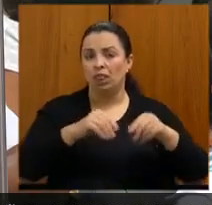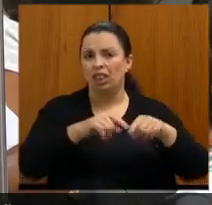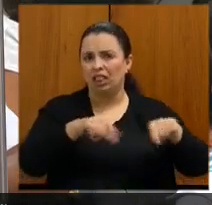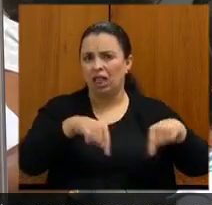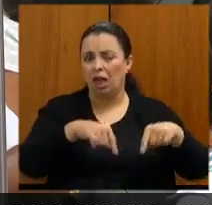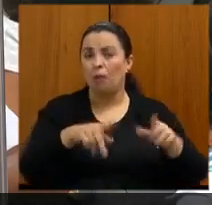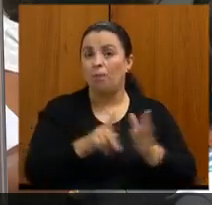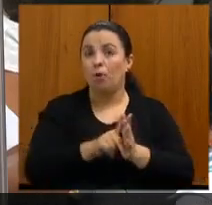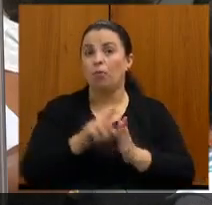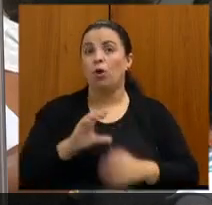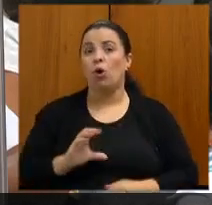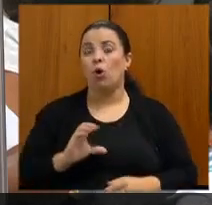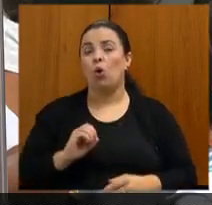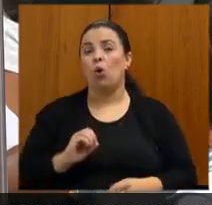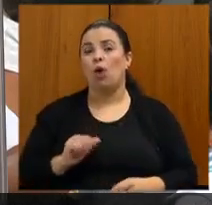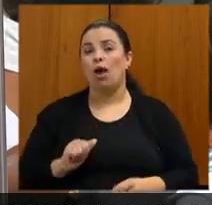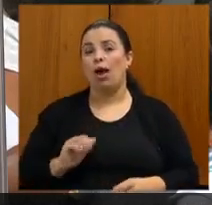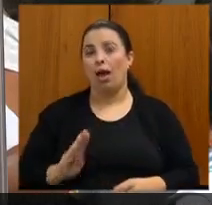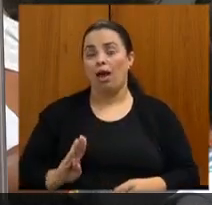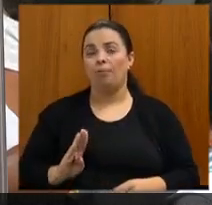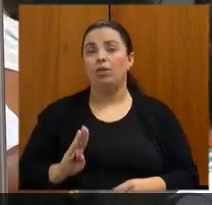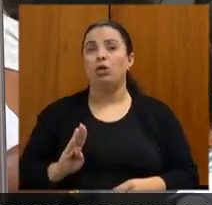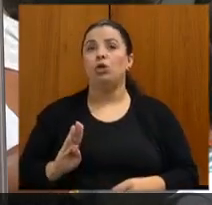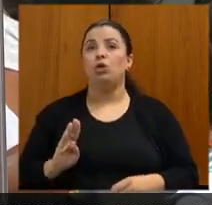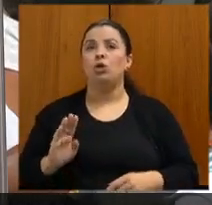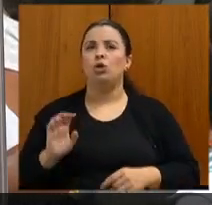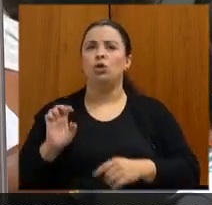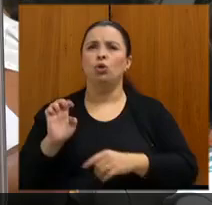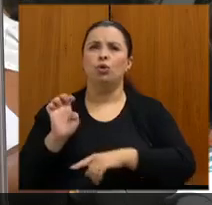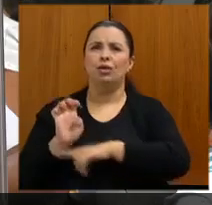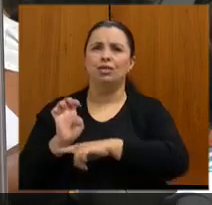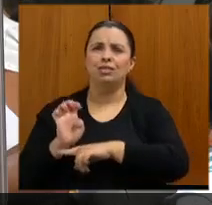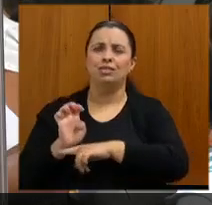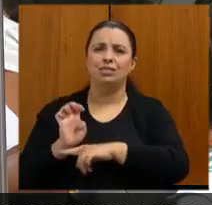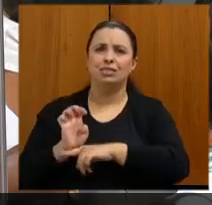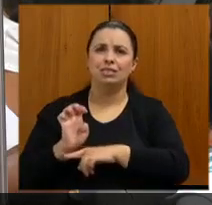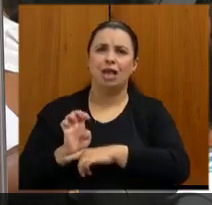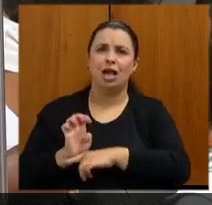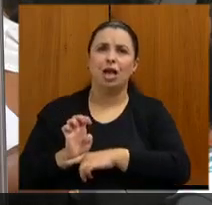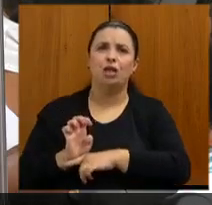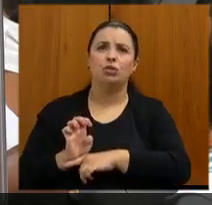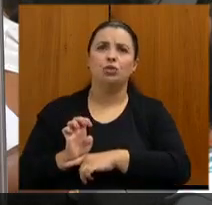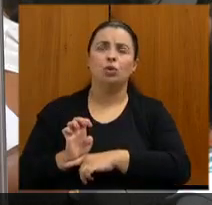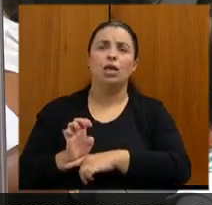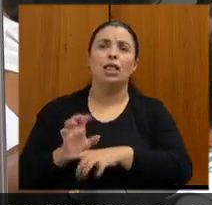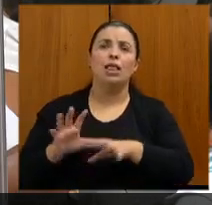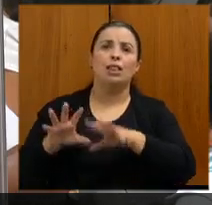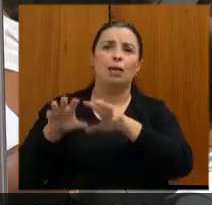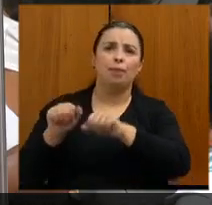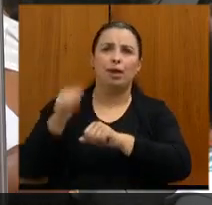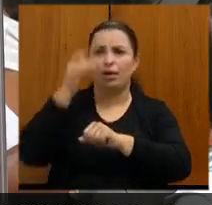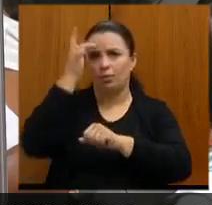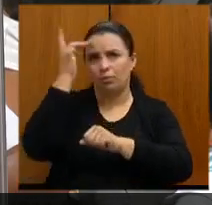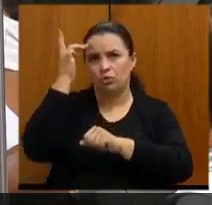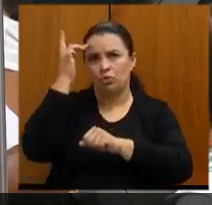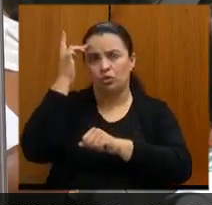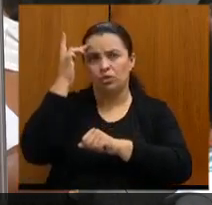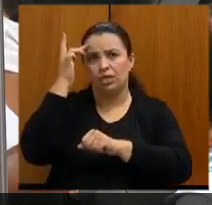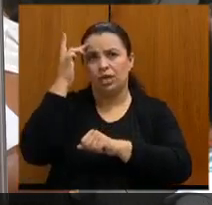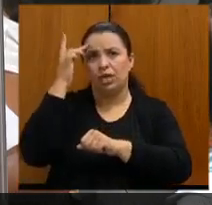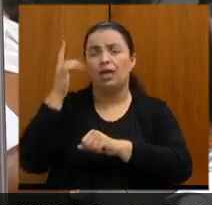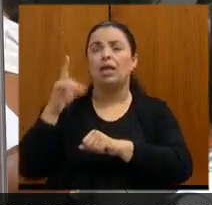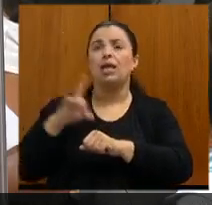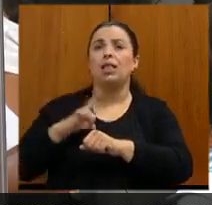que tá que o Estado está colocando para trazer pessoas que são que estão estação de ocupação em toda a região